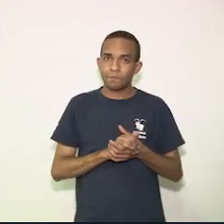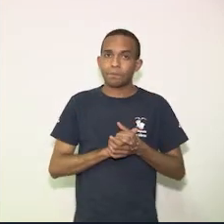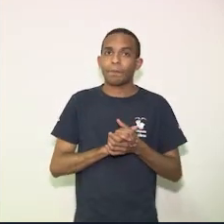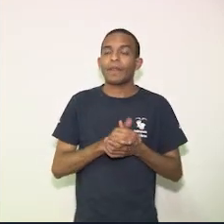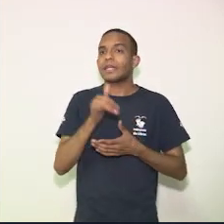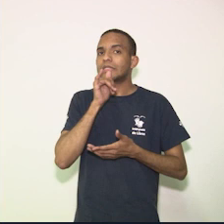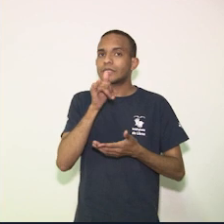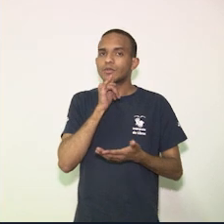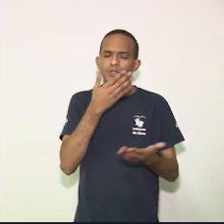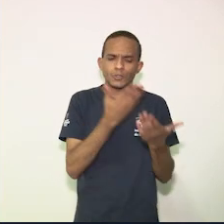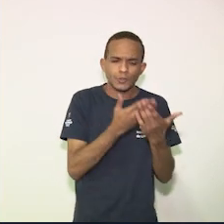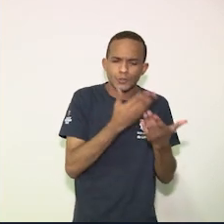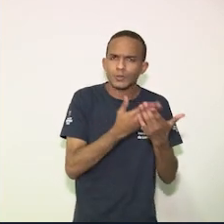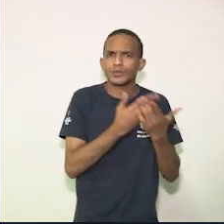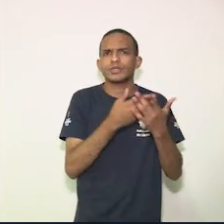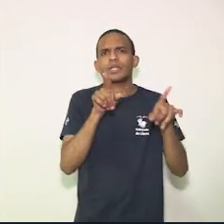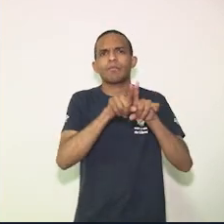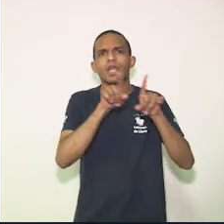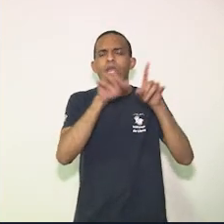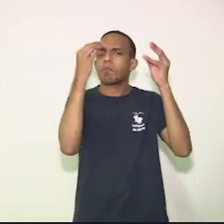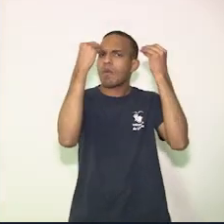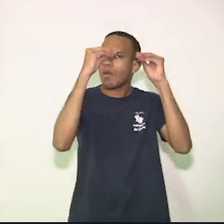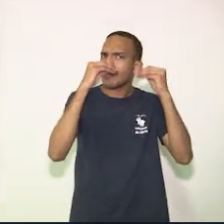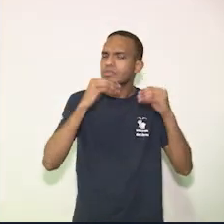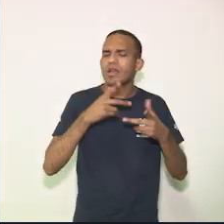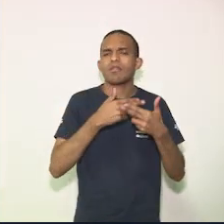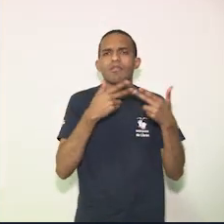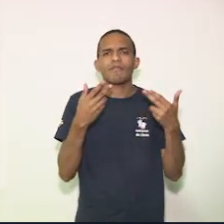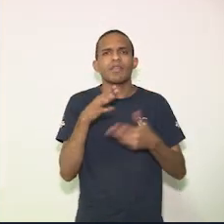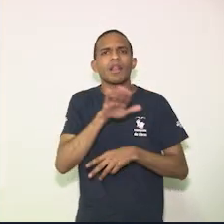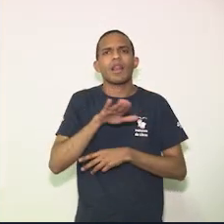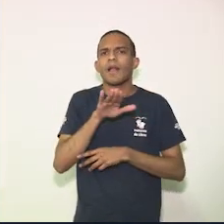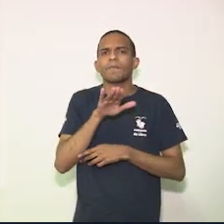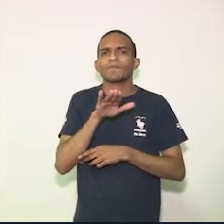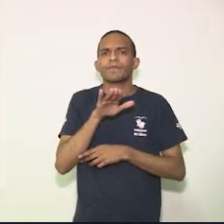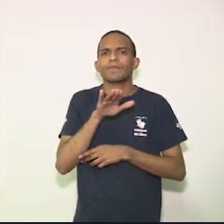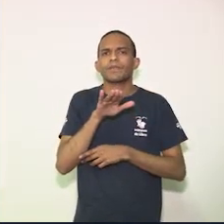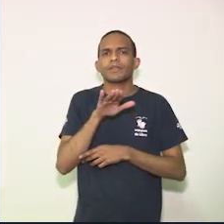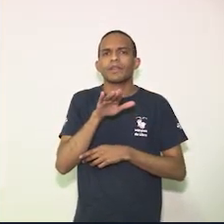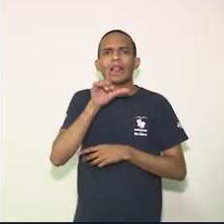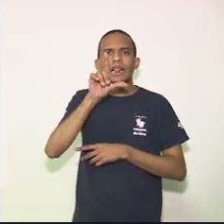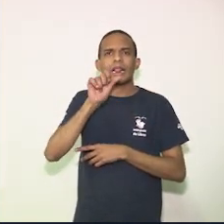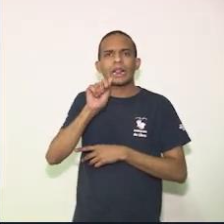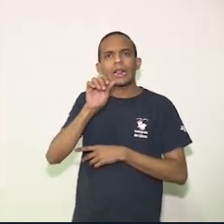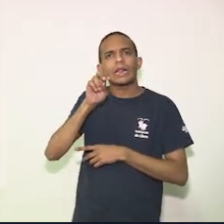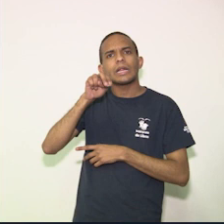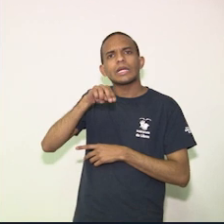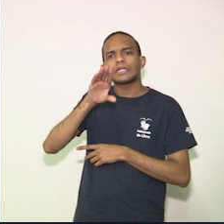Mesmo o estudo e publicações feitas, como, por exemplo, pela Lancet,